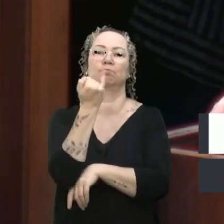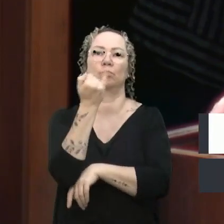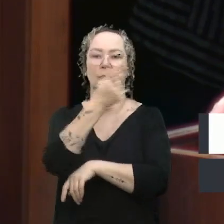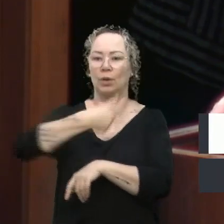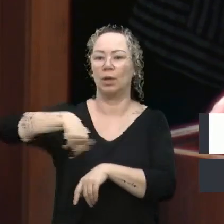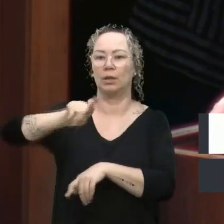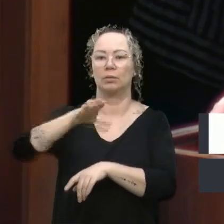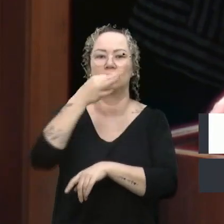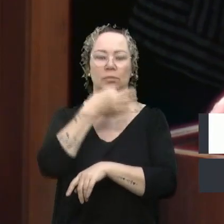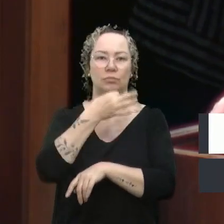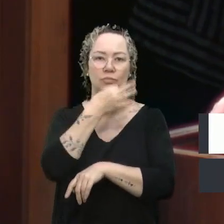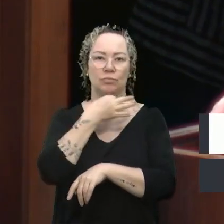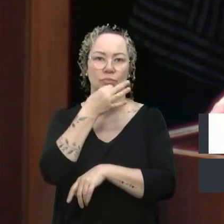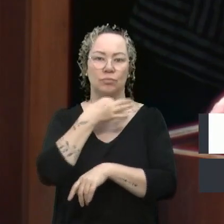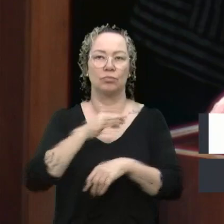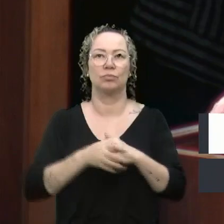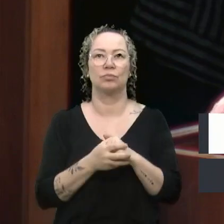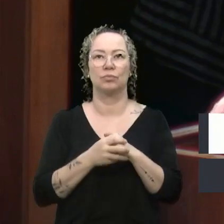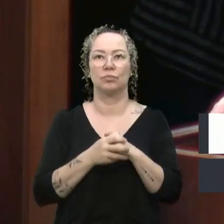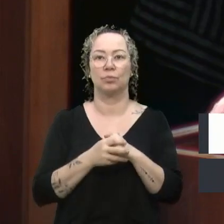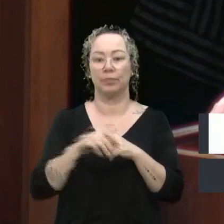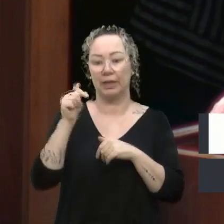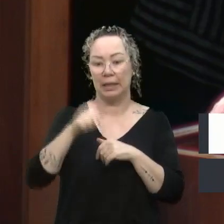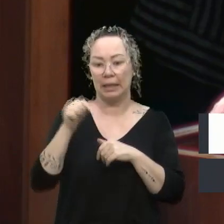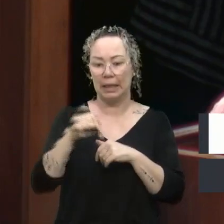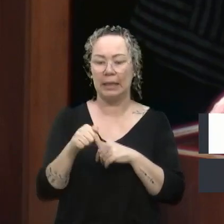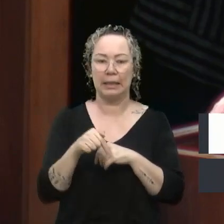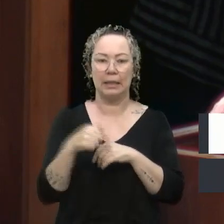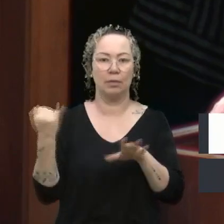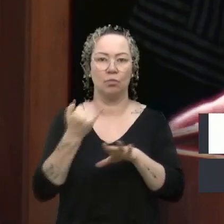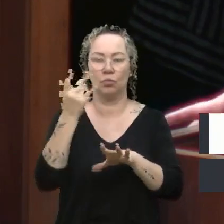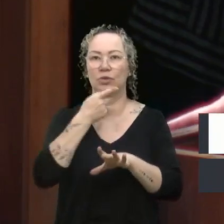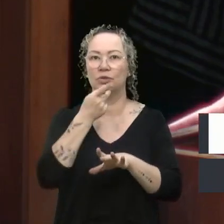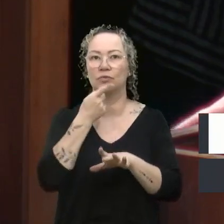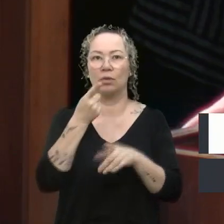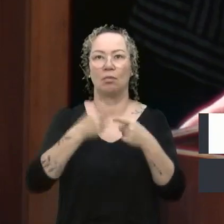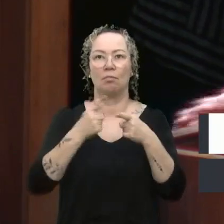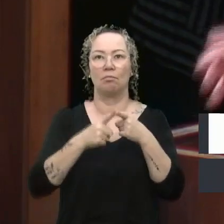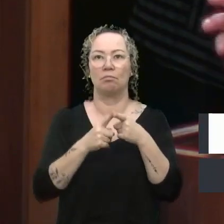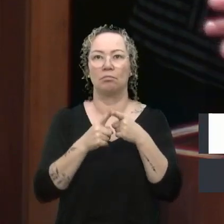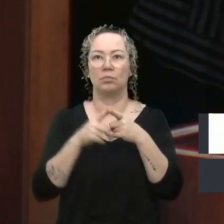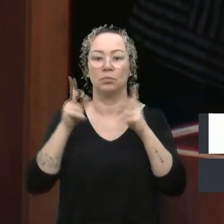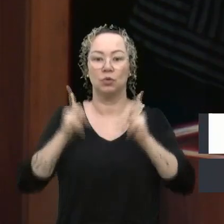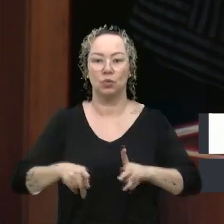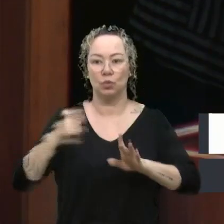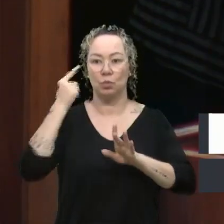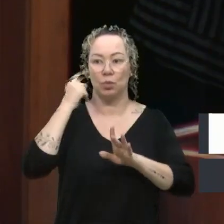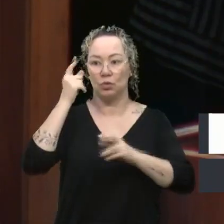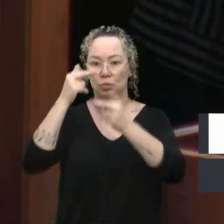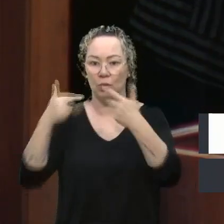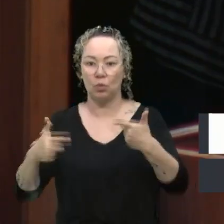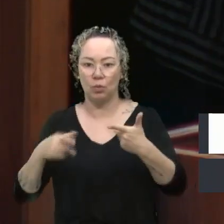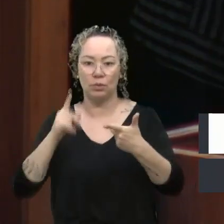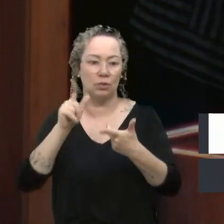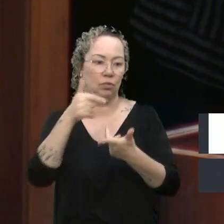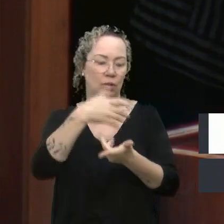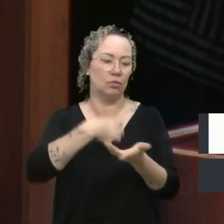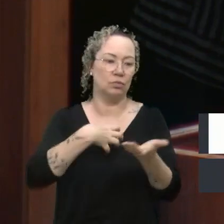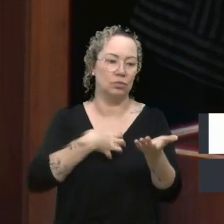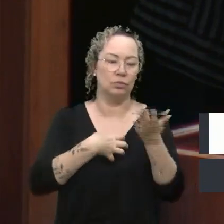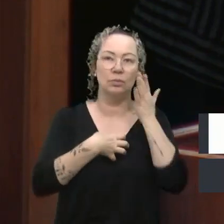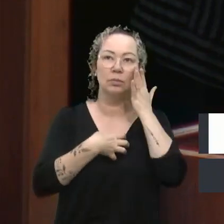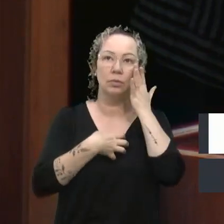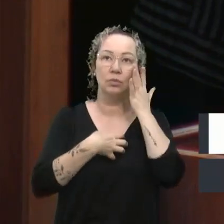município de Caxias do Sul. E aqui cabe ressaltar, porque às vezes as pessoas pensam uma coisa e não é bem assim, né? Que